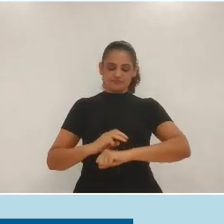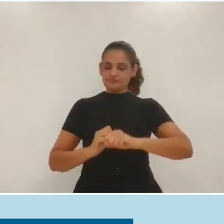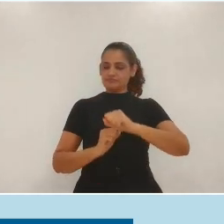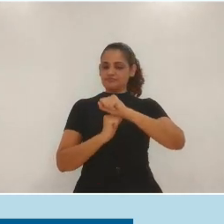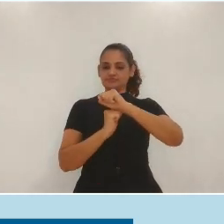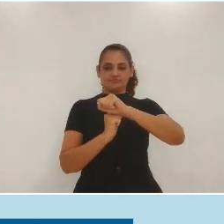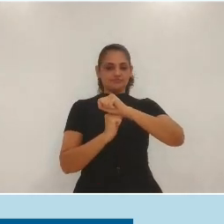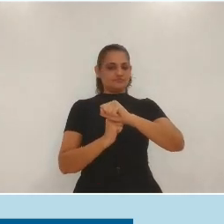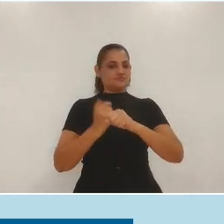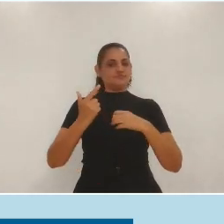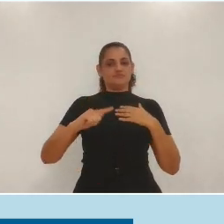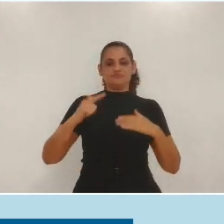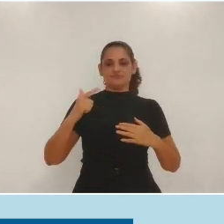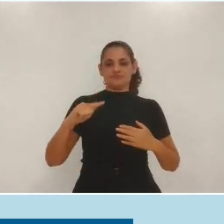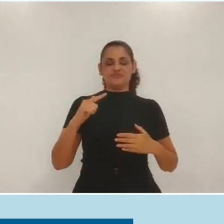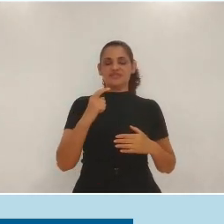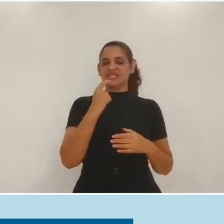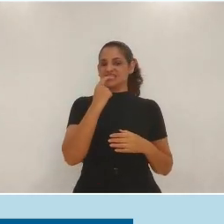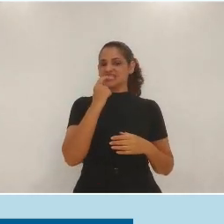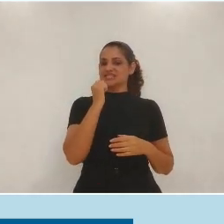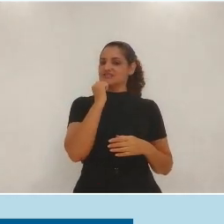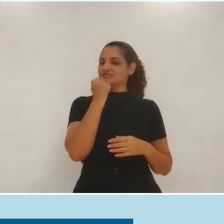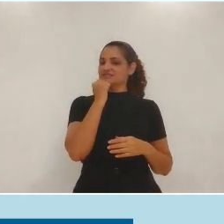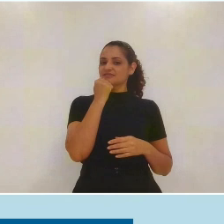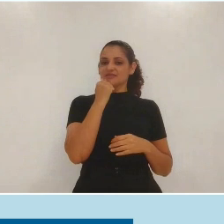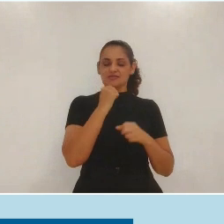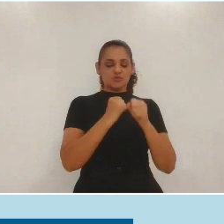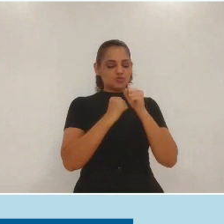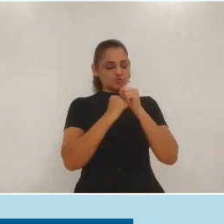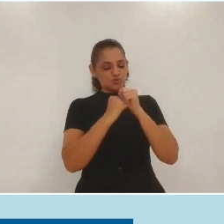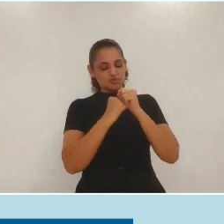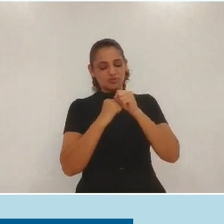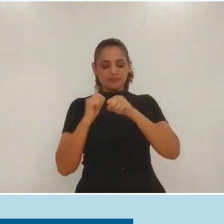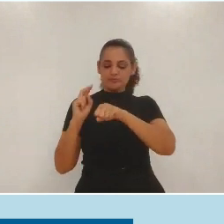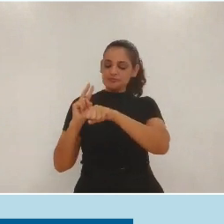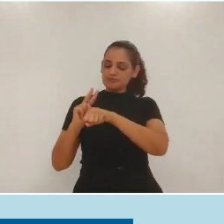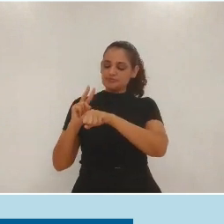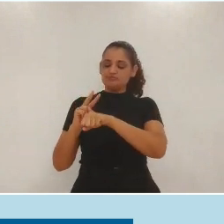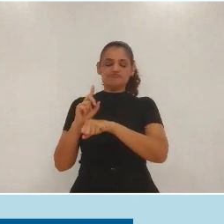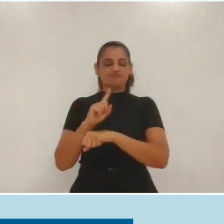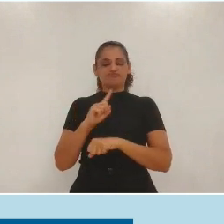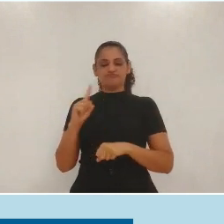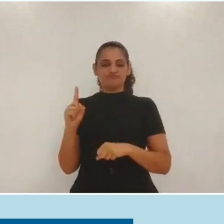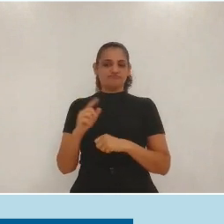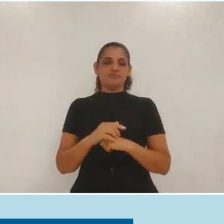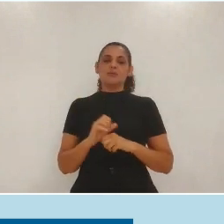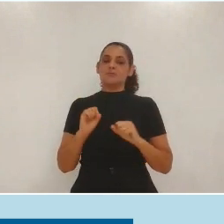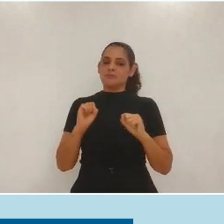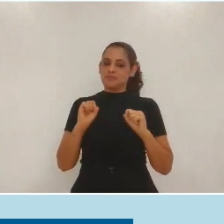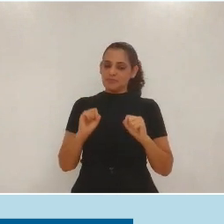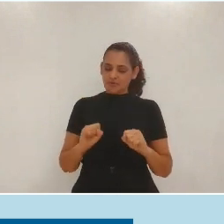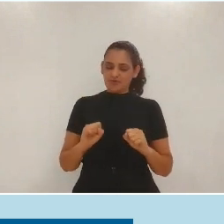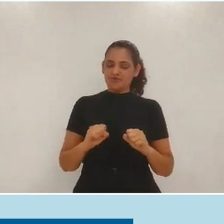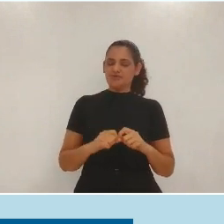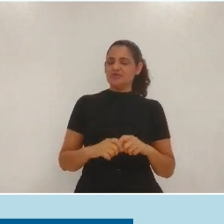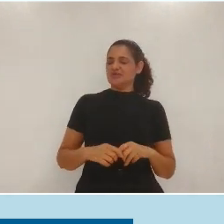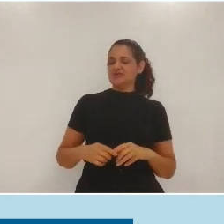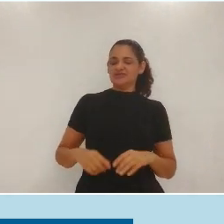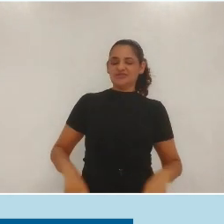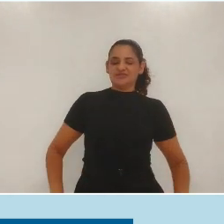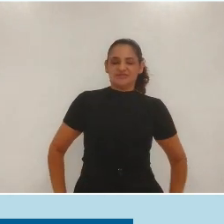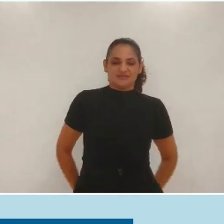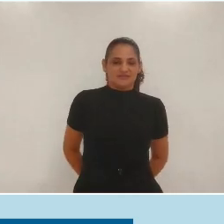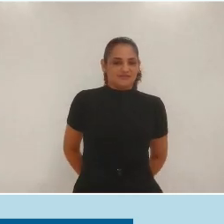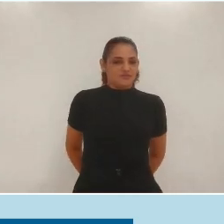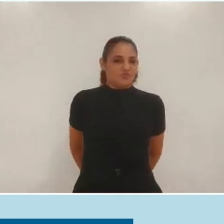corretamente os seus ossinhos. Então, se eu não tiver muito consciente, eu posso levar o meu braço muito para trás e eu